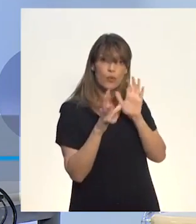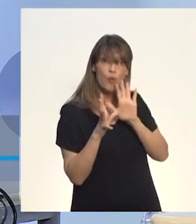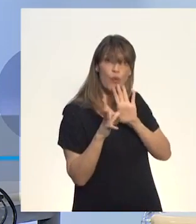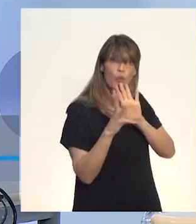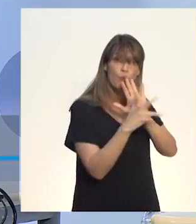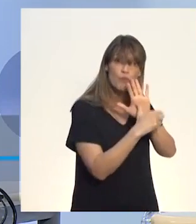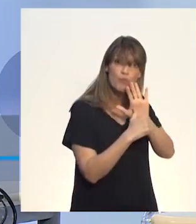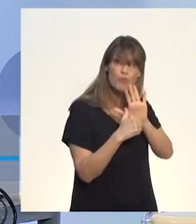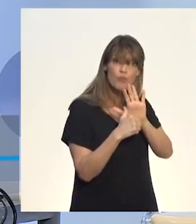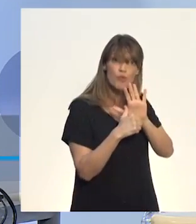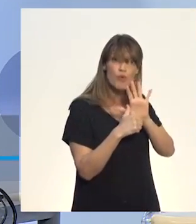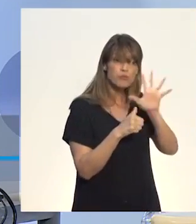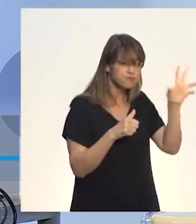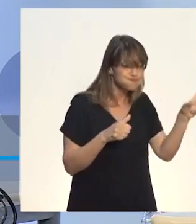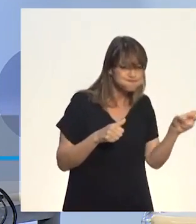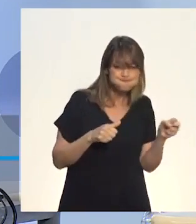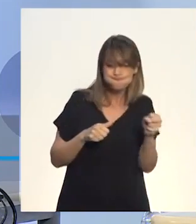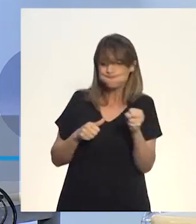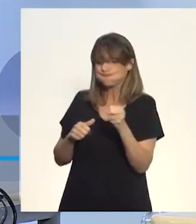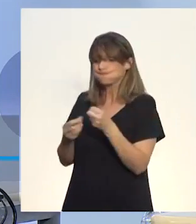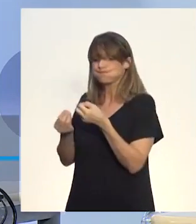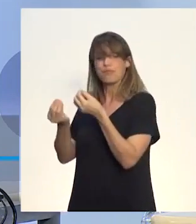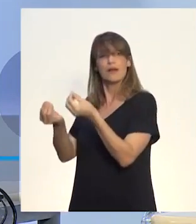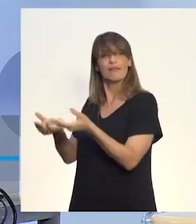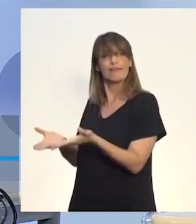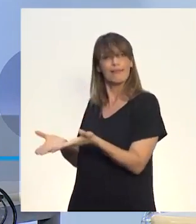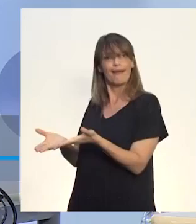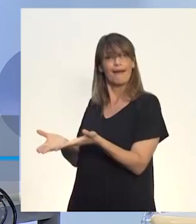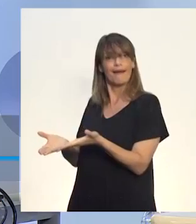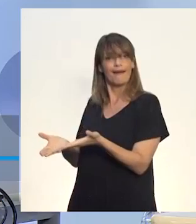para dar de comer aos 7 sobrinhos.